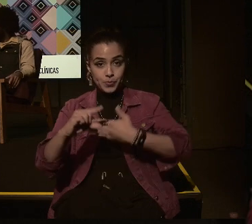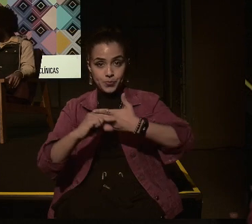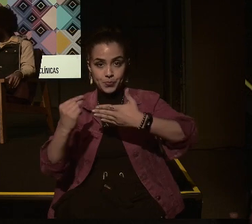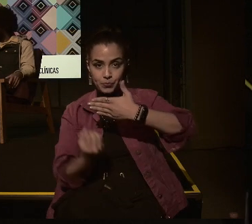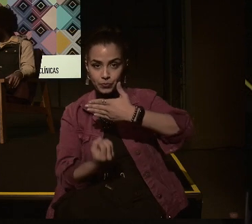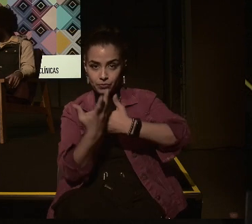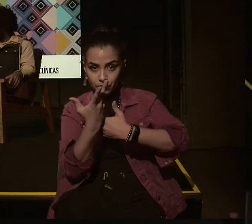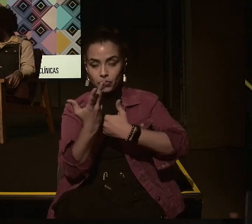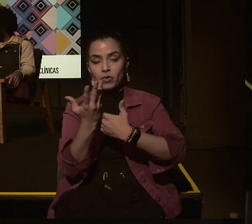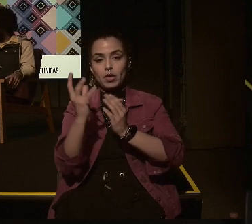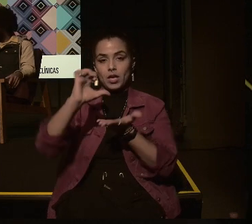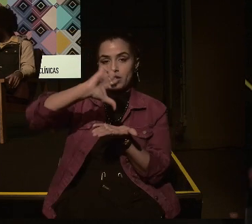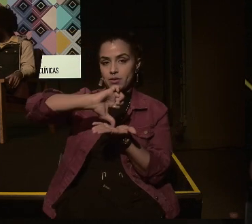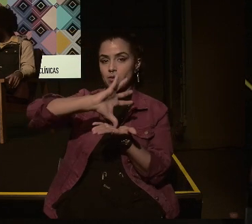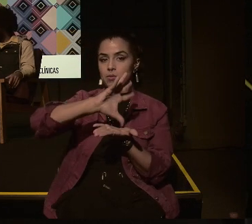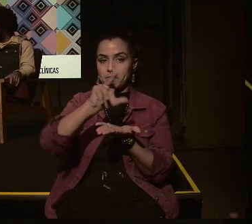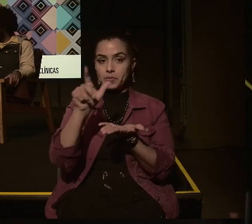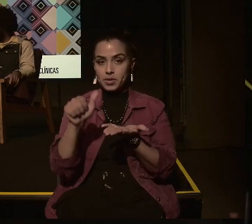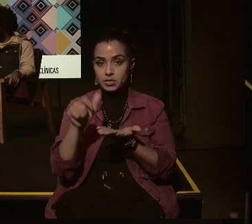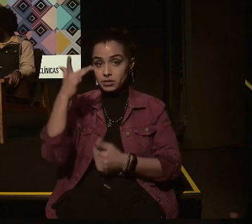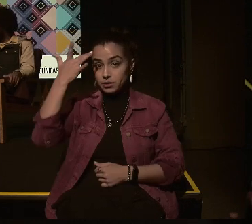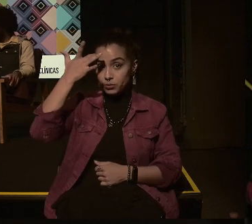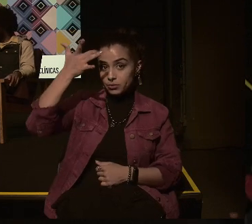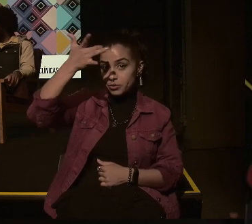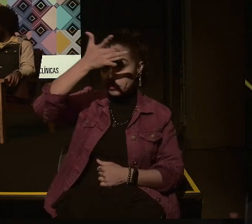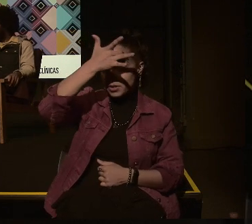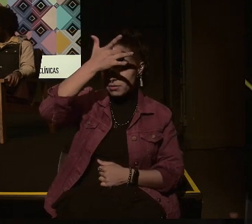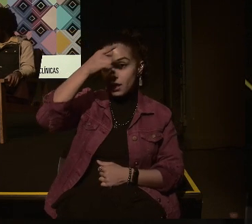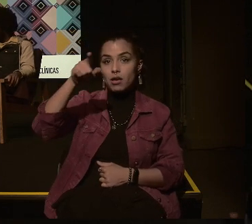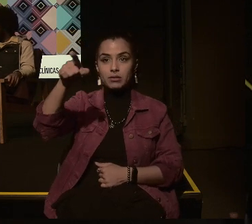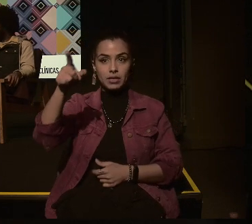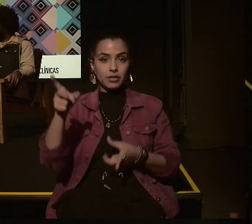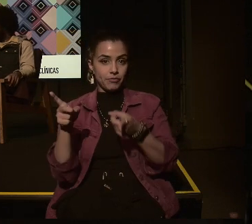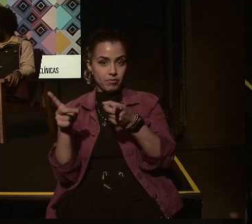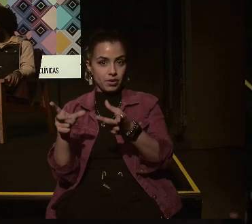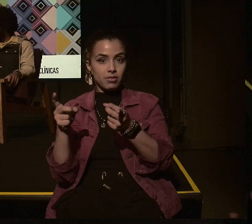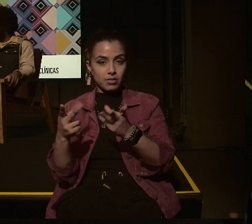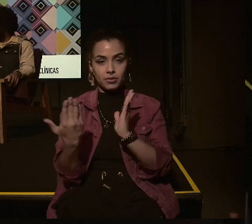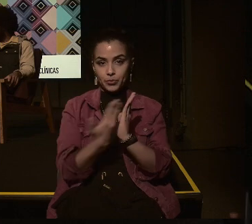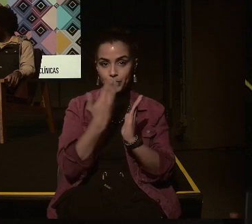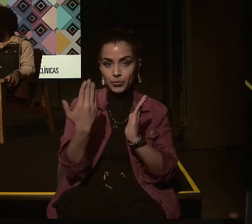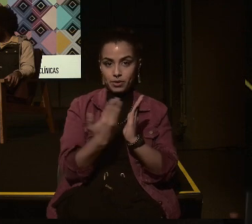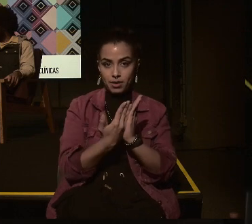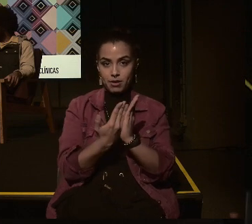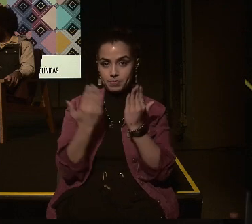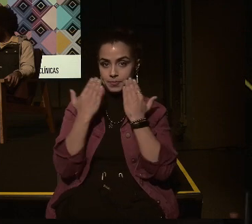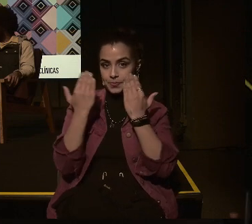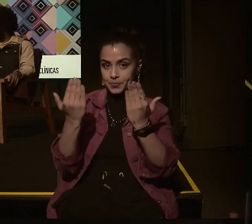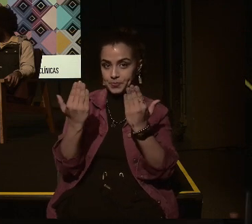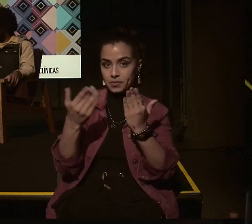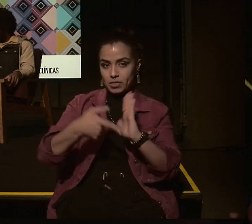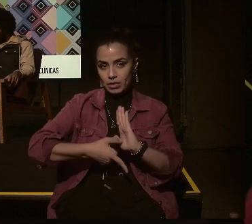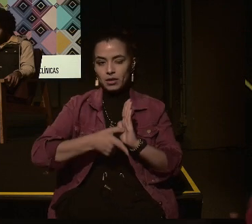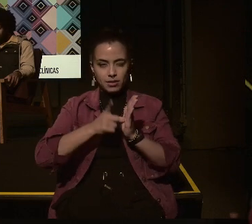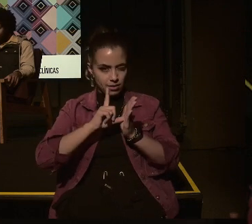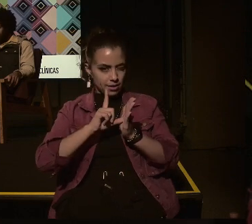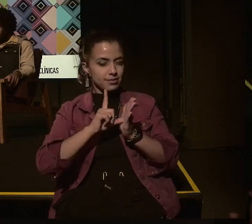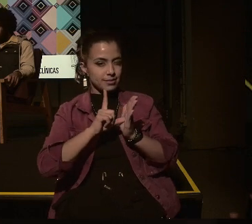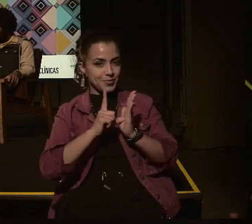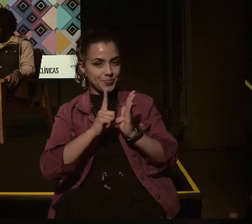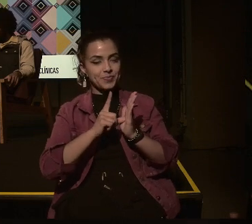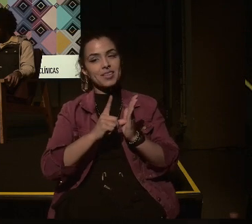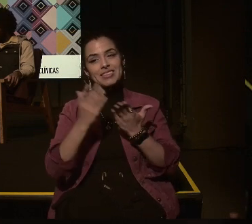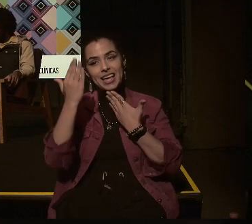Saúde Mental. Ambos os livros estão à venda ali atrás. E antes da gente dar a palavra aqui para o Emiliano,